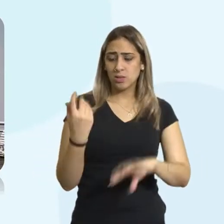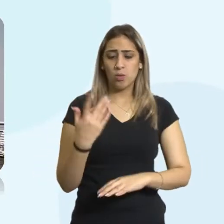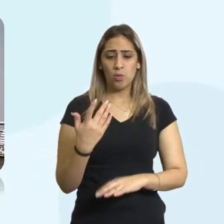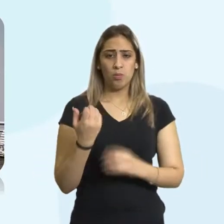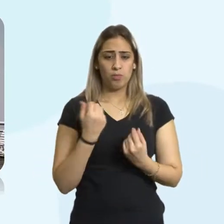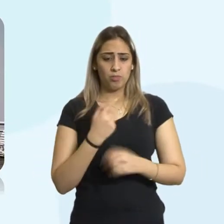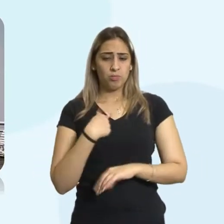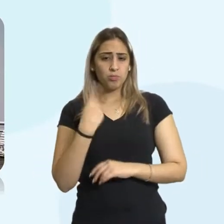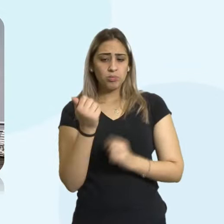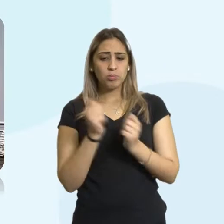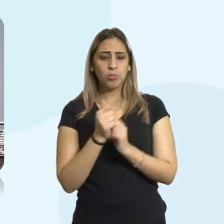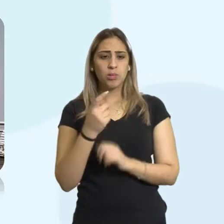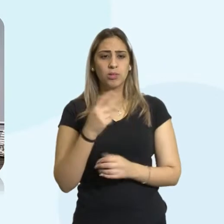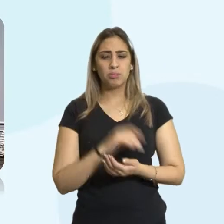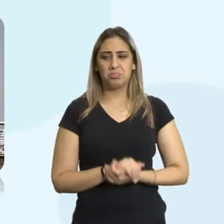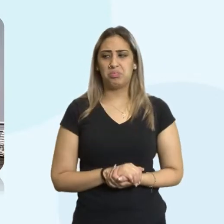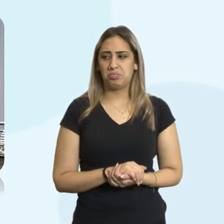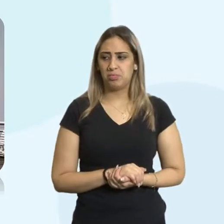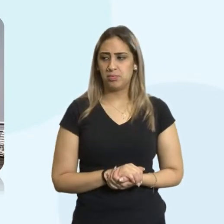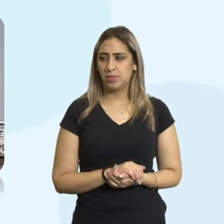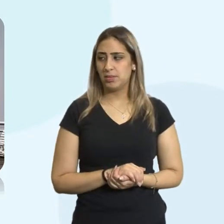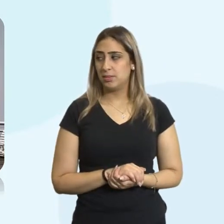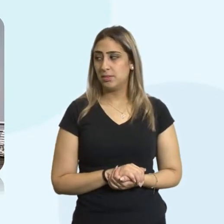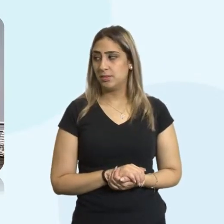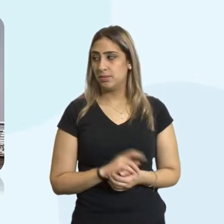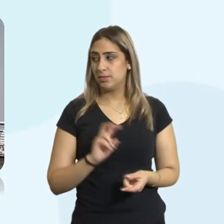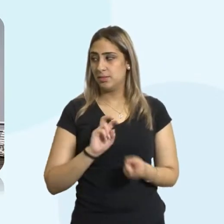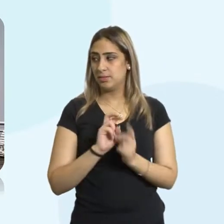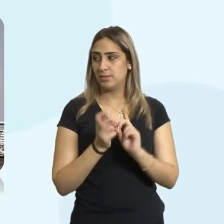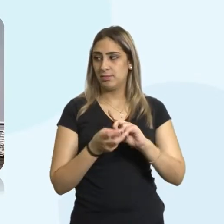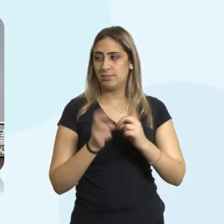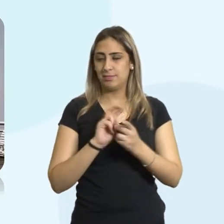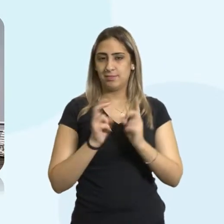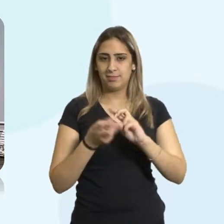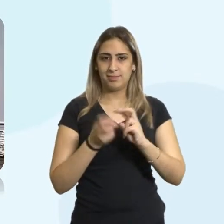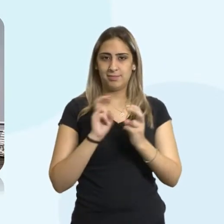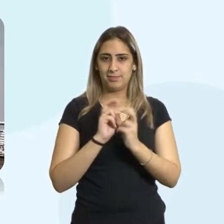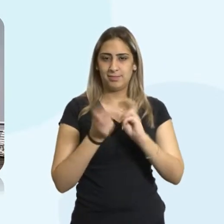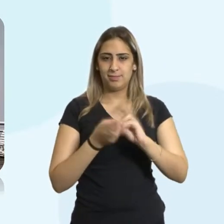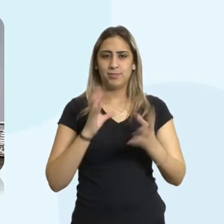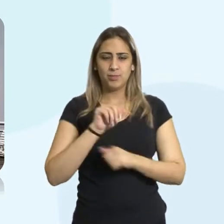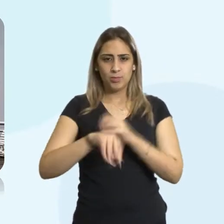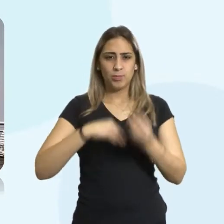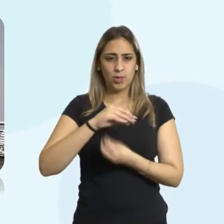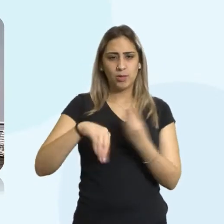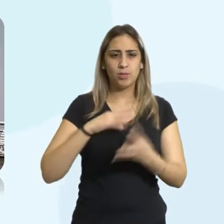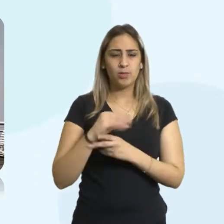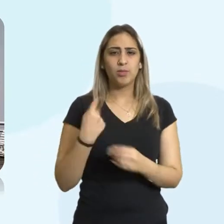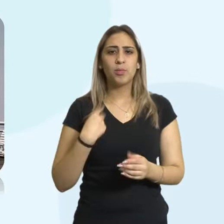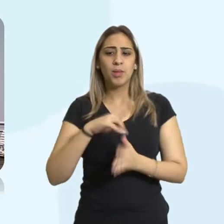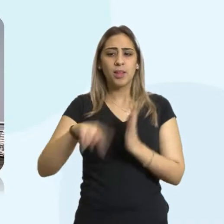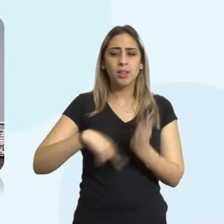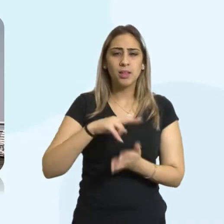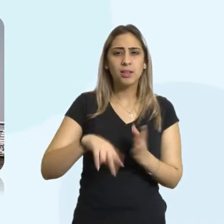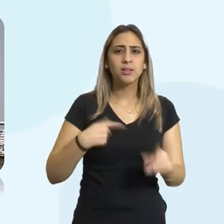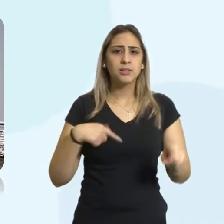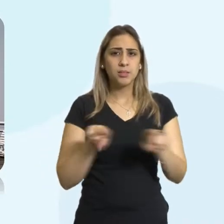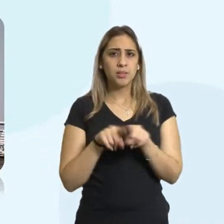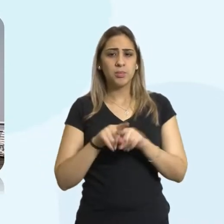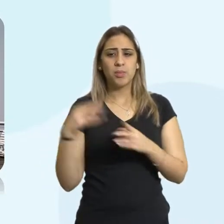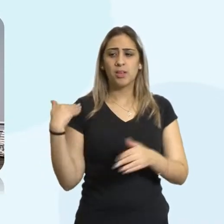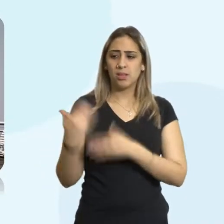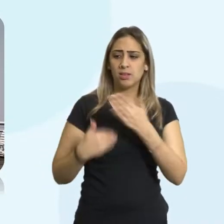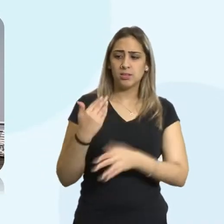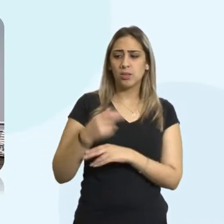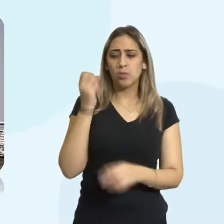por exemplo a capoeira ela é uma luta e será também uma arte ela pode ser considerado uma dança também uma tradição